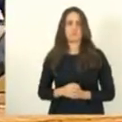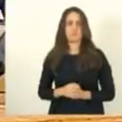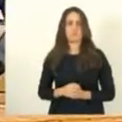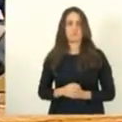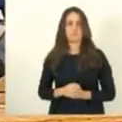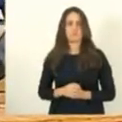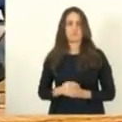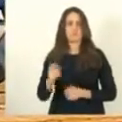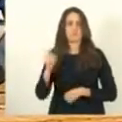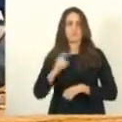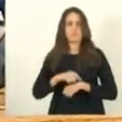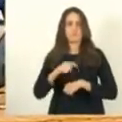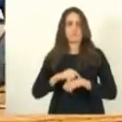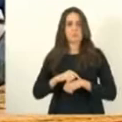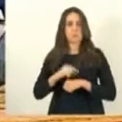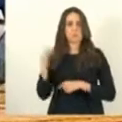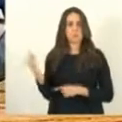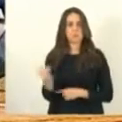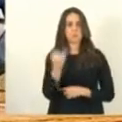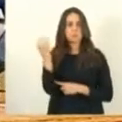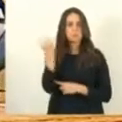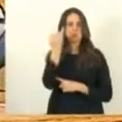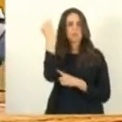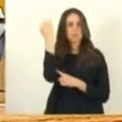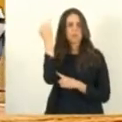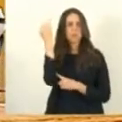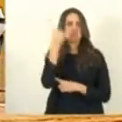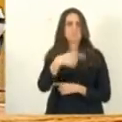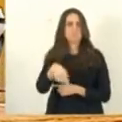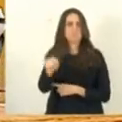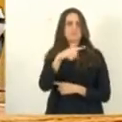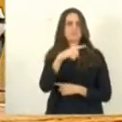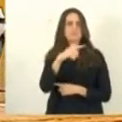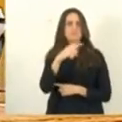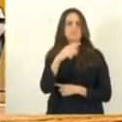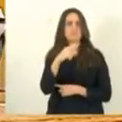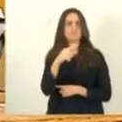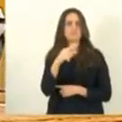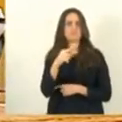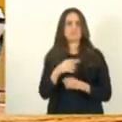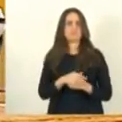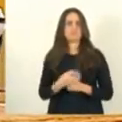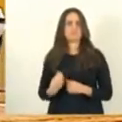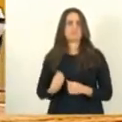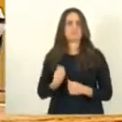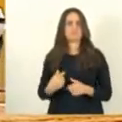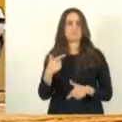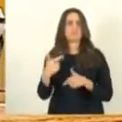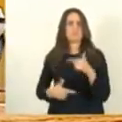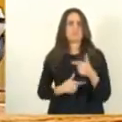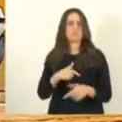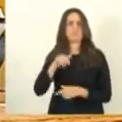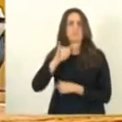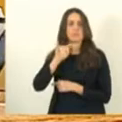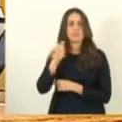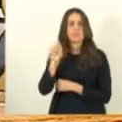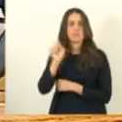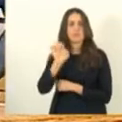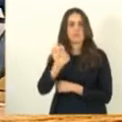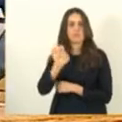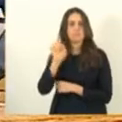momento histórico para os nossos amigos que estão trabalhando no IASA. Isso é muito